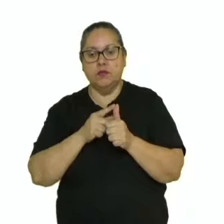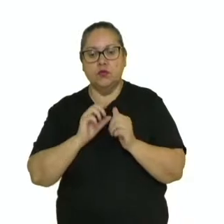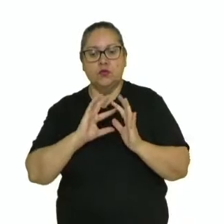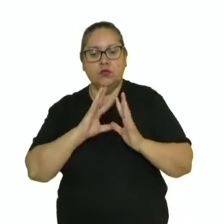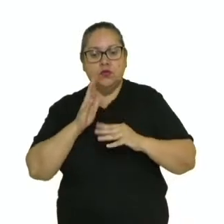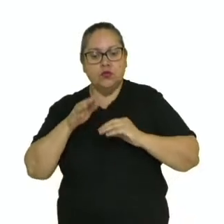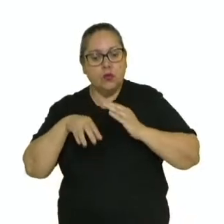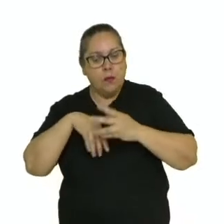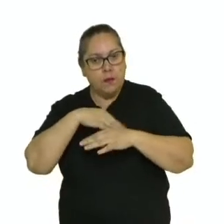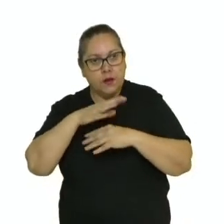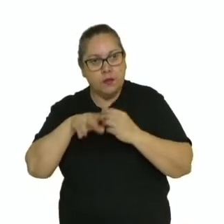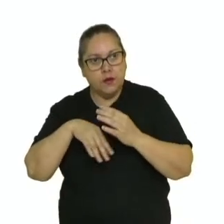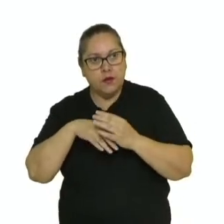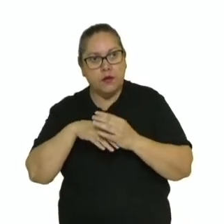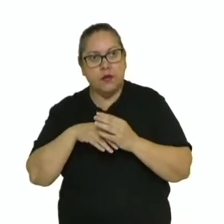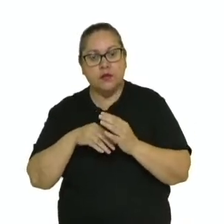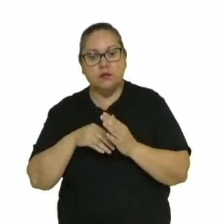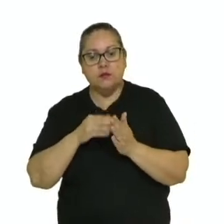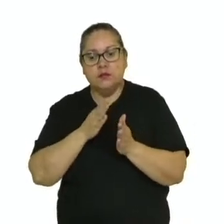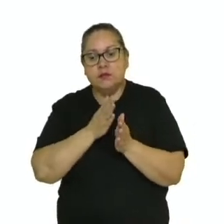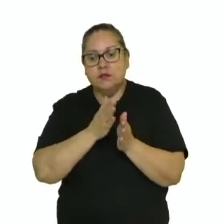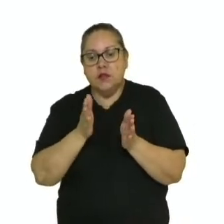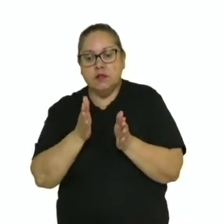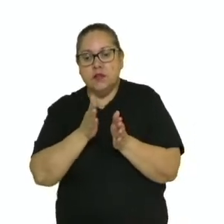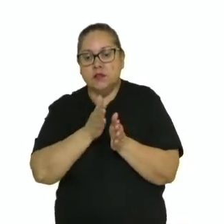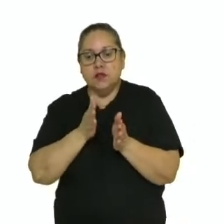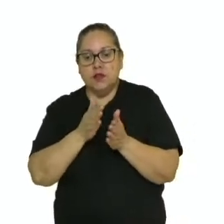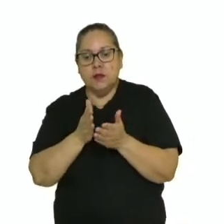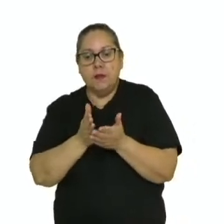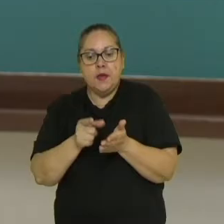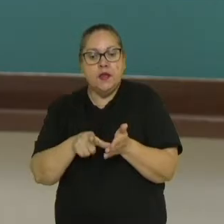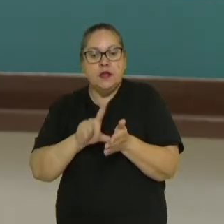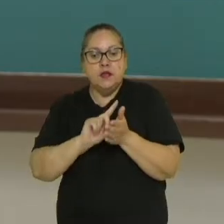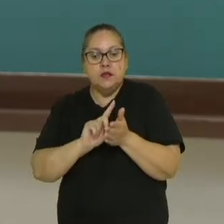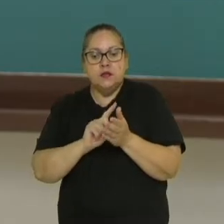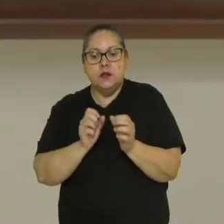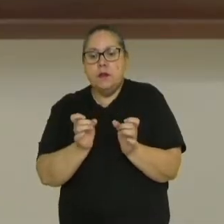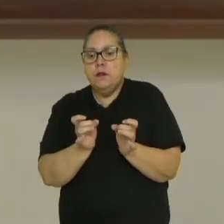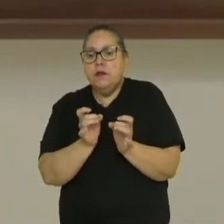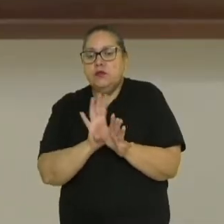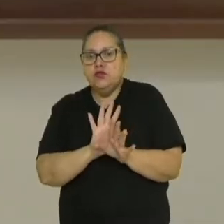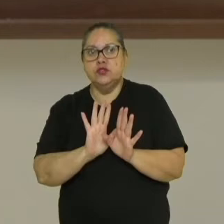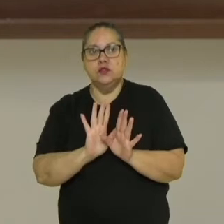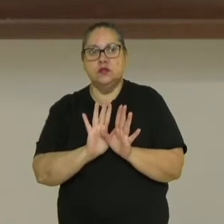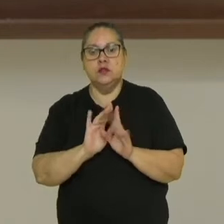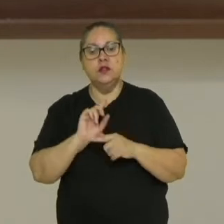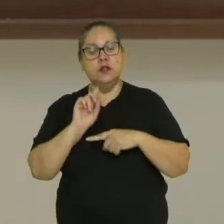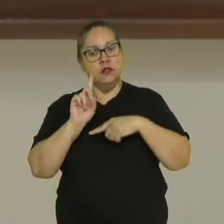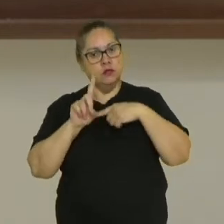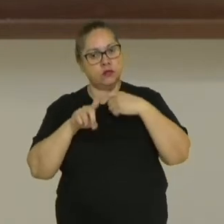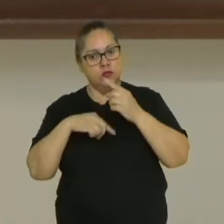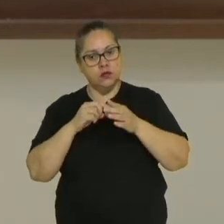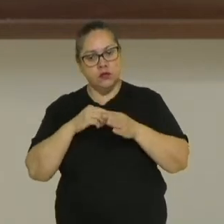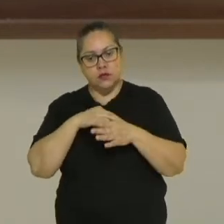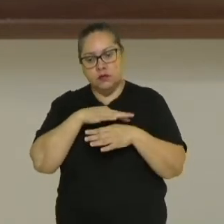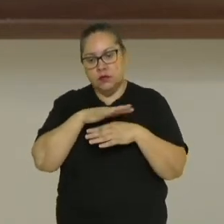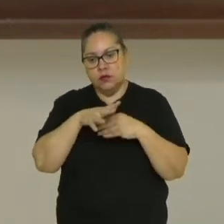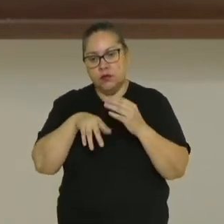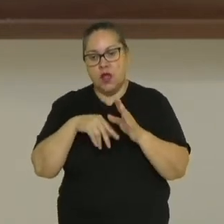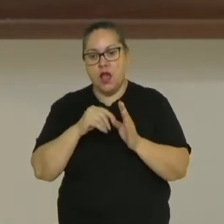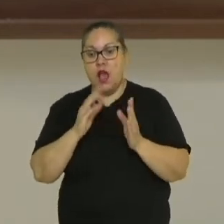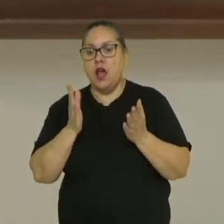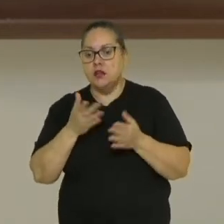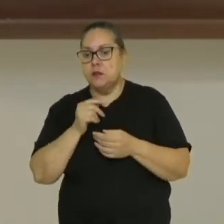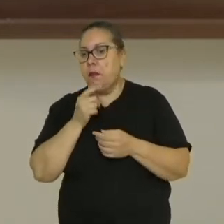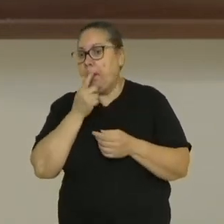um preparo e é chamado de interfase. Né? Ela se prepara, ela fica prontinha. Depois que ela se preparou, que ela fala, olha, eu acho